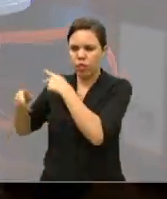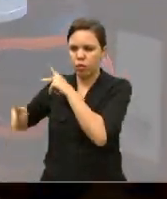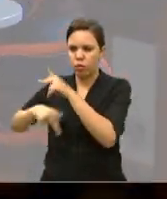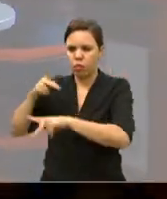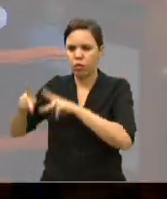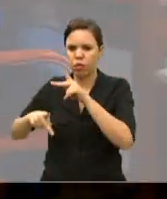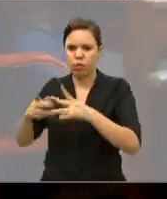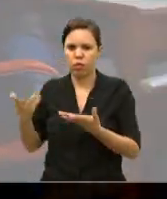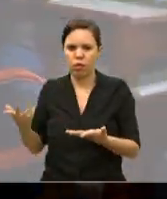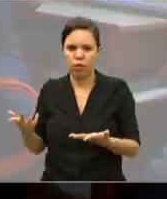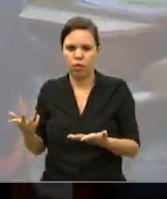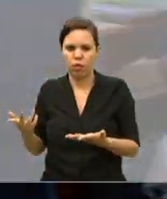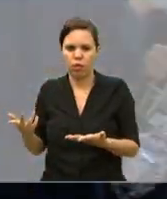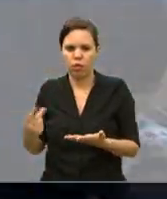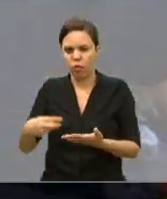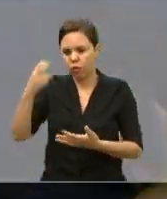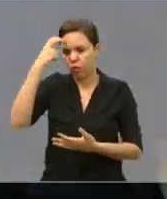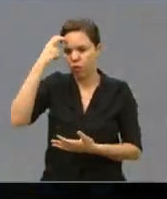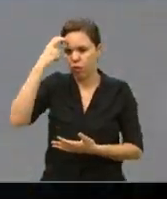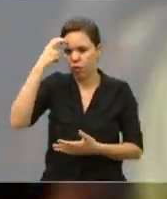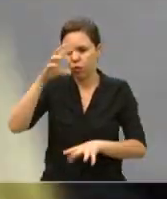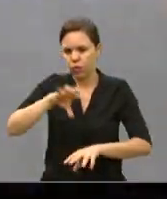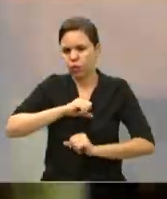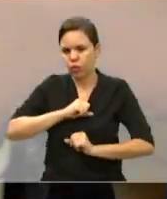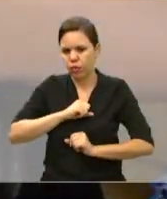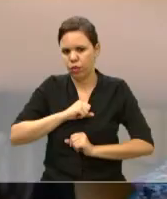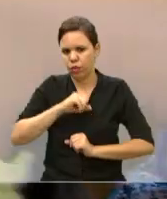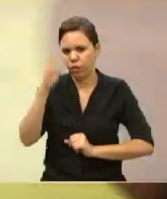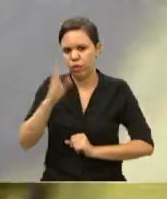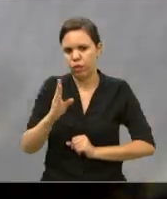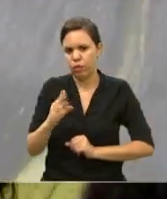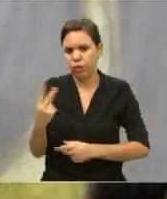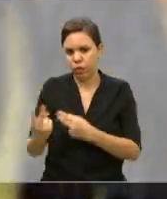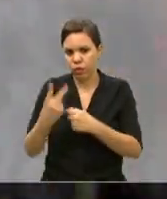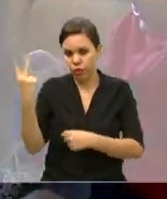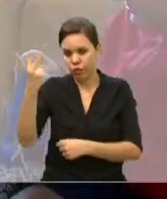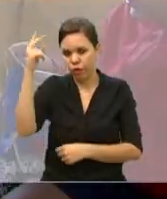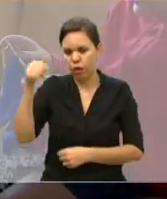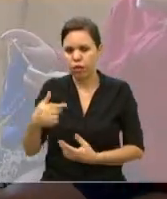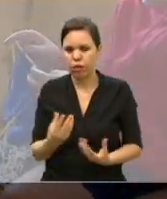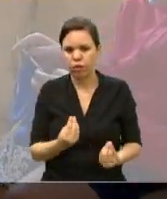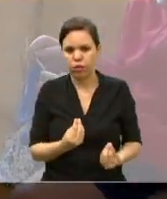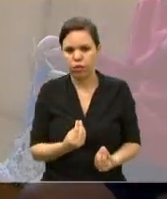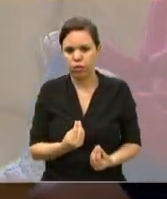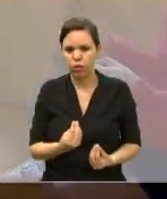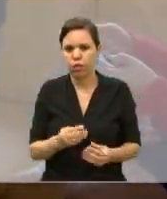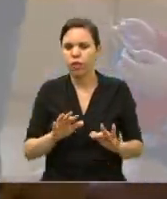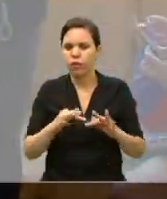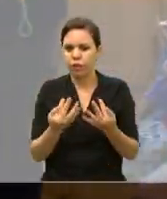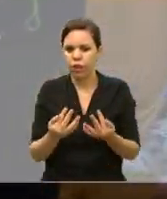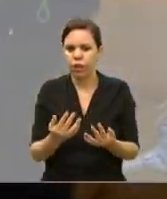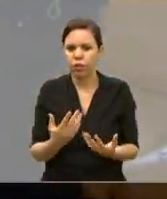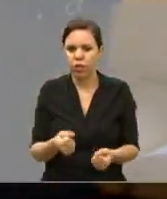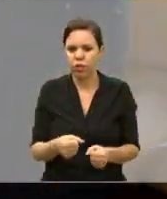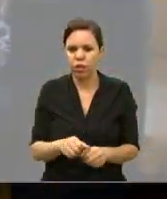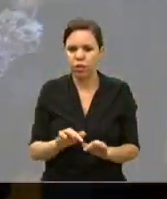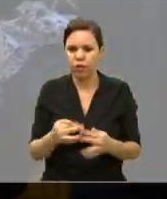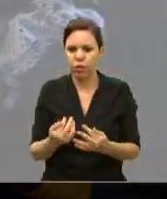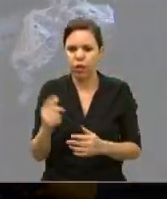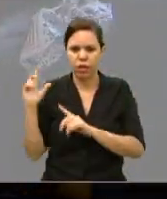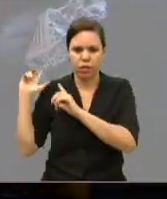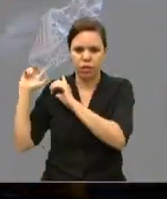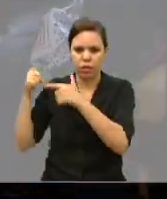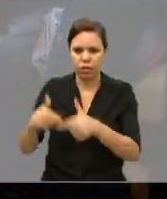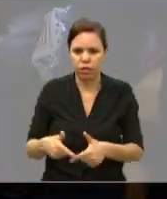ancestralidade, está na nossa cultura e eles valorizam muito quando vem da família, reconhecem essa